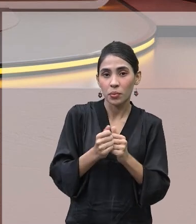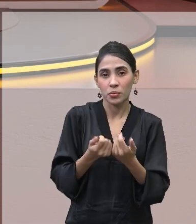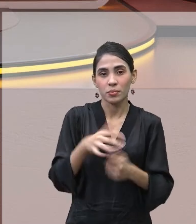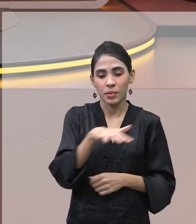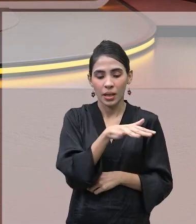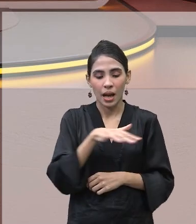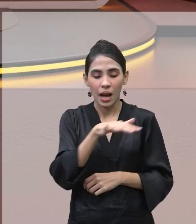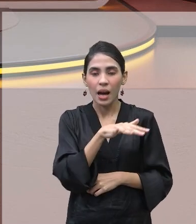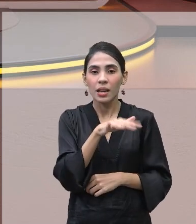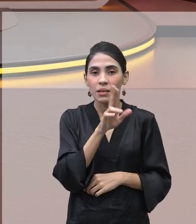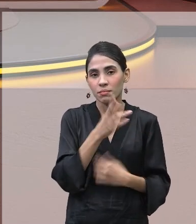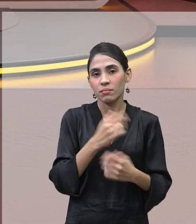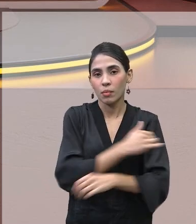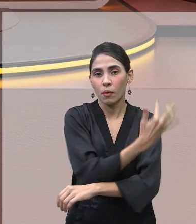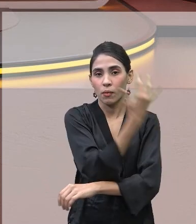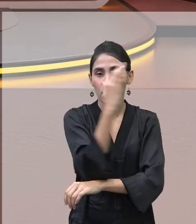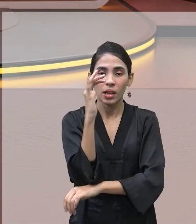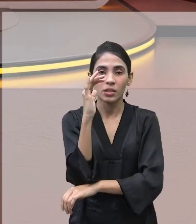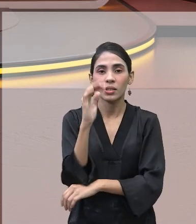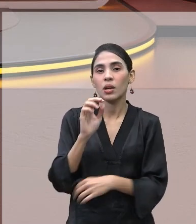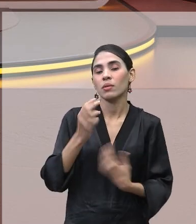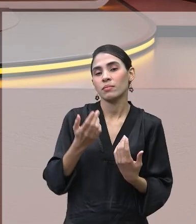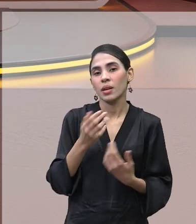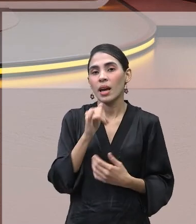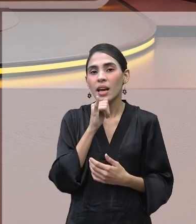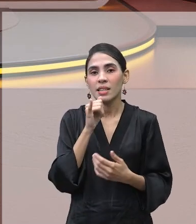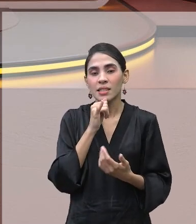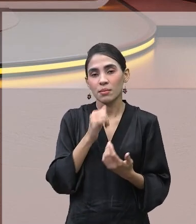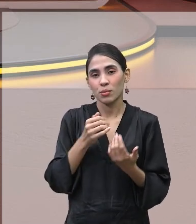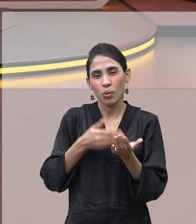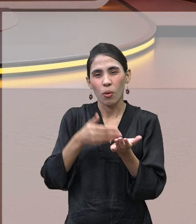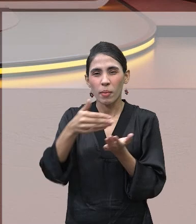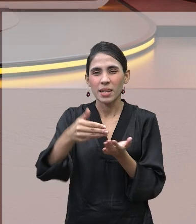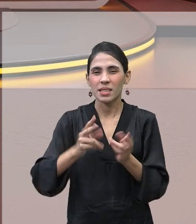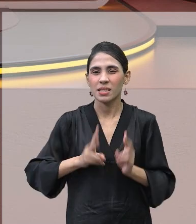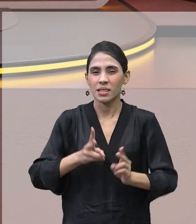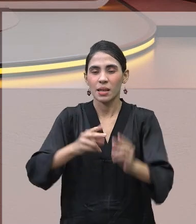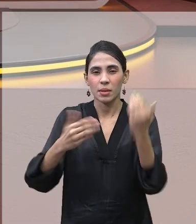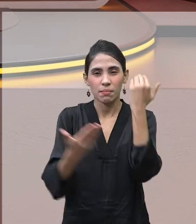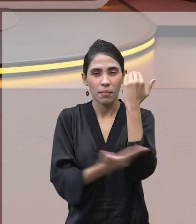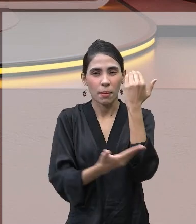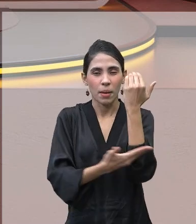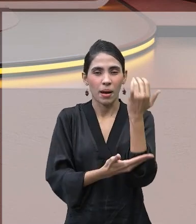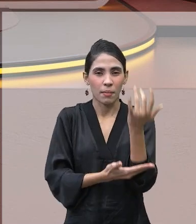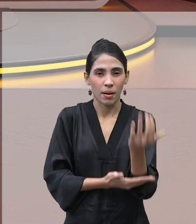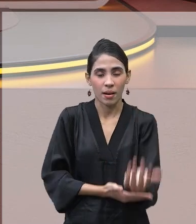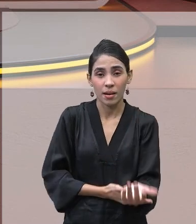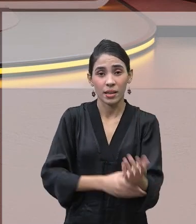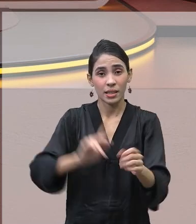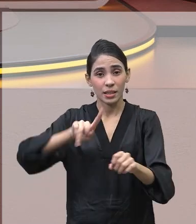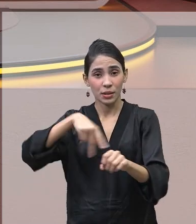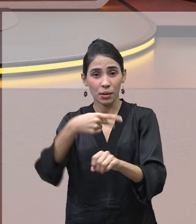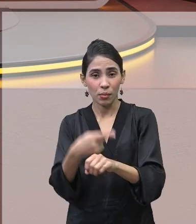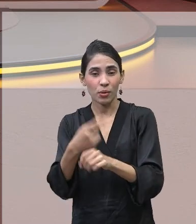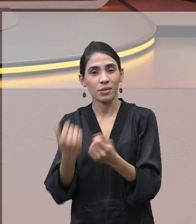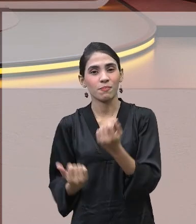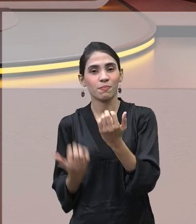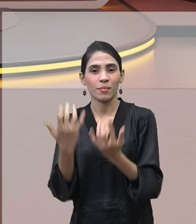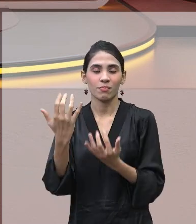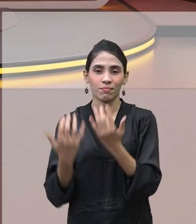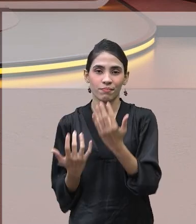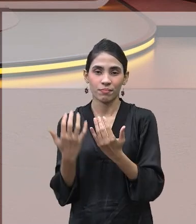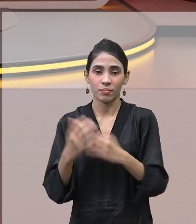área de floresta, eles iniciam ali com a derrubada da floresta e o próximo passo é a da queimada,